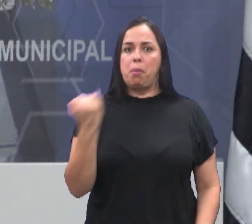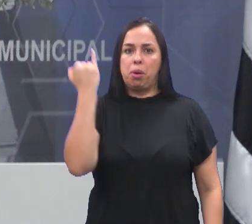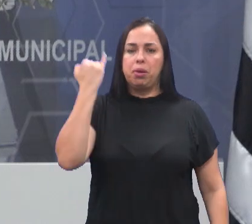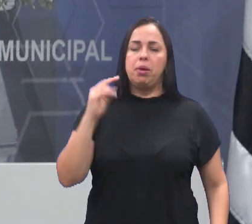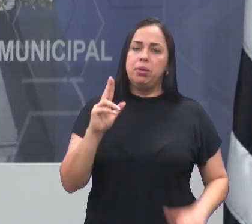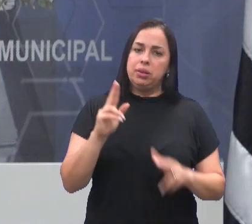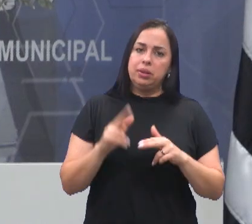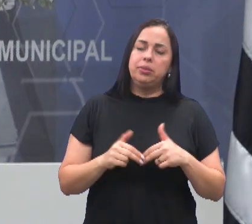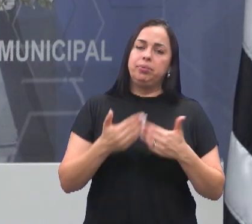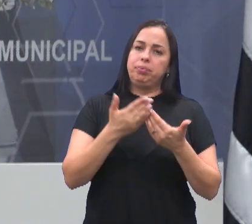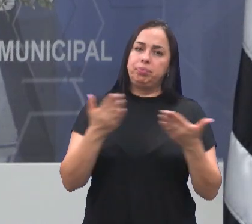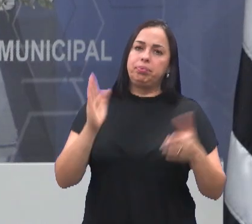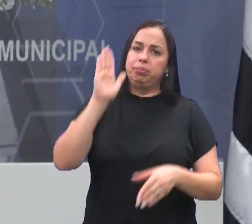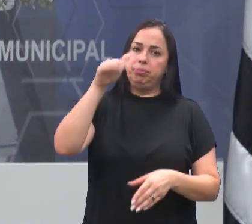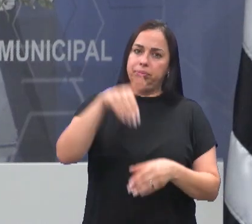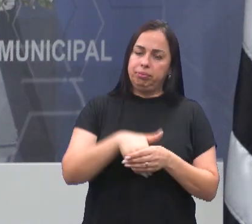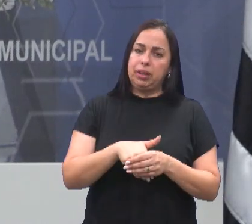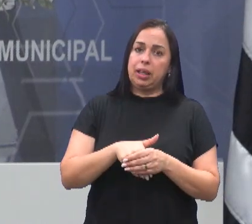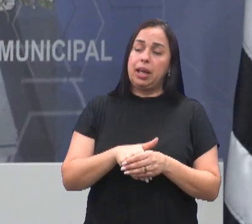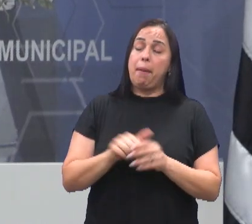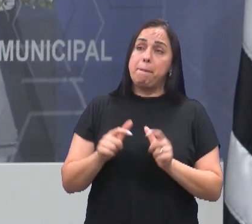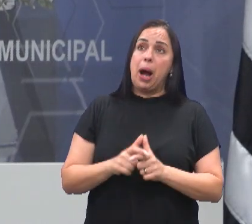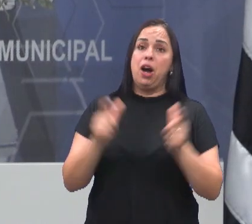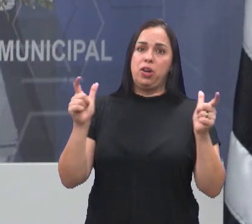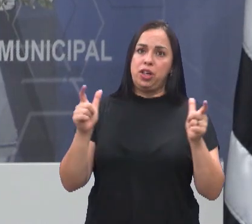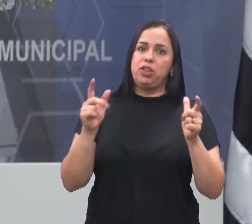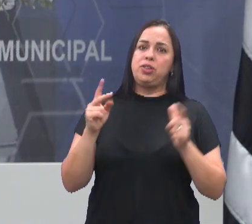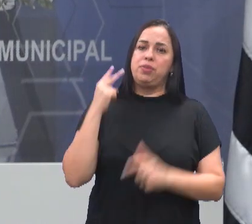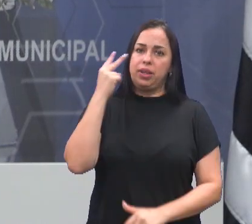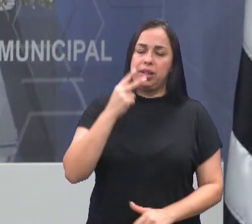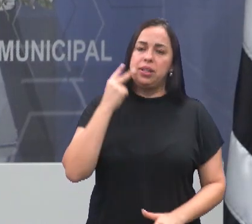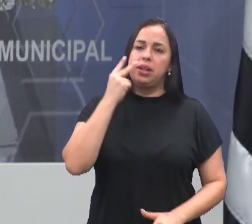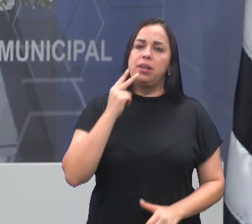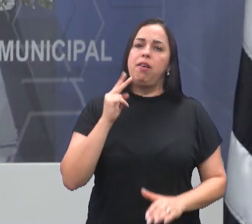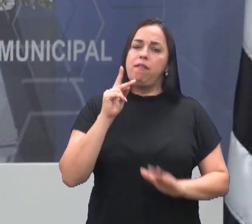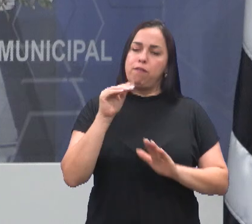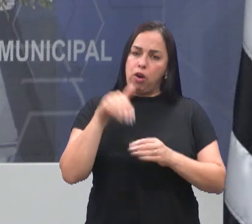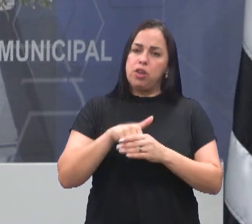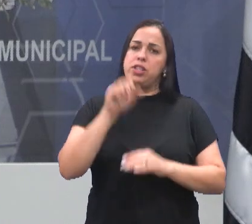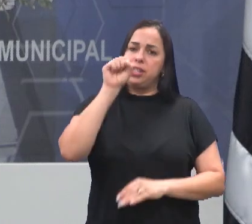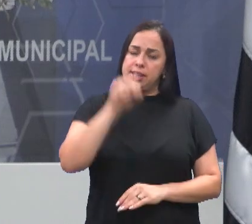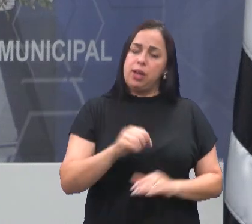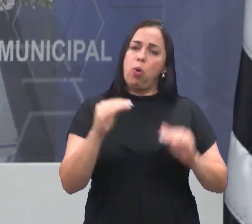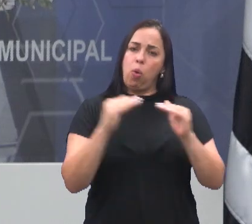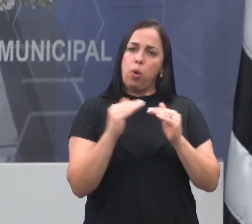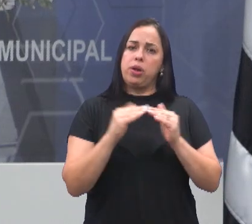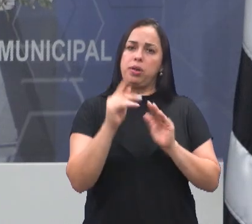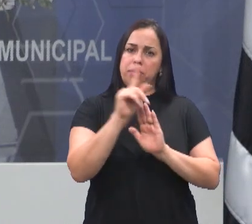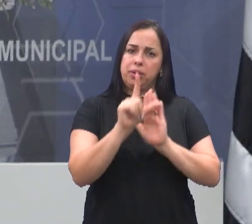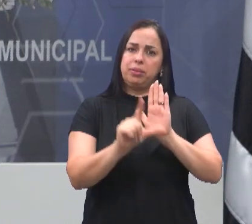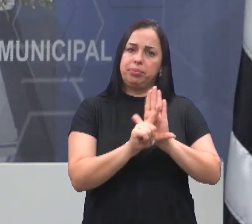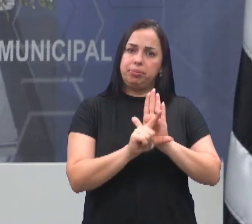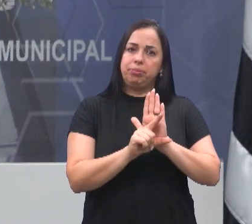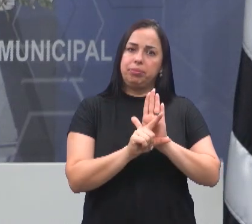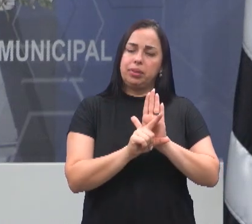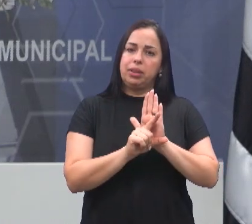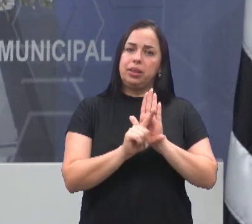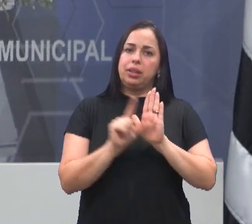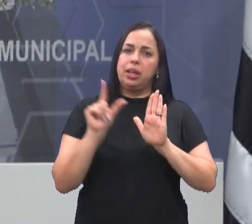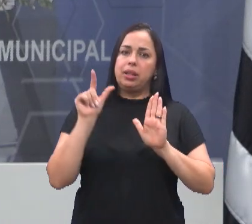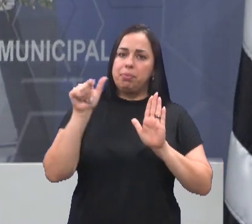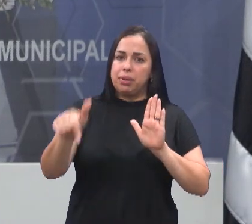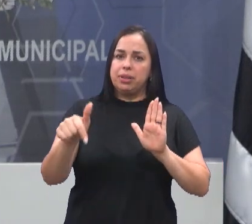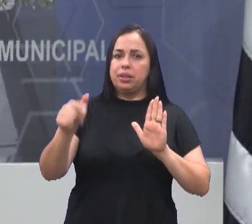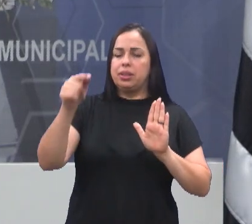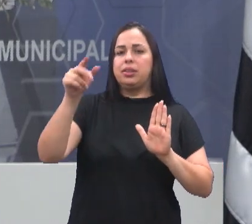peço a votação da maioria dos vereadores para que a gente possa manter esse projeto. E aí, outro momento, né, que a Prefeitura